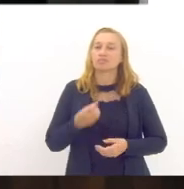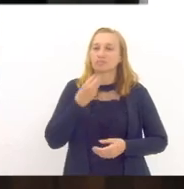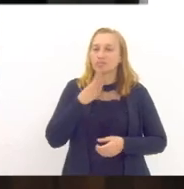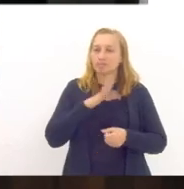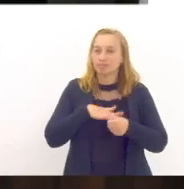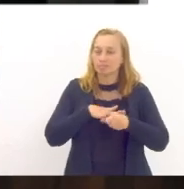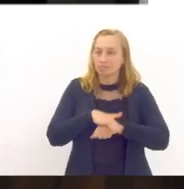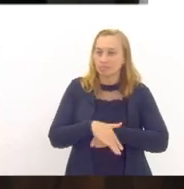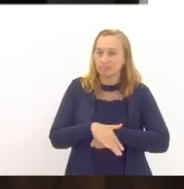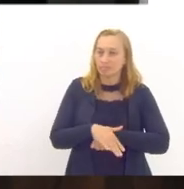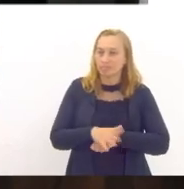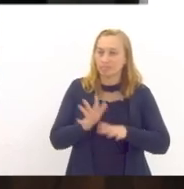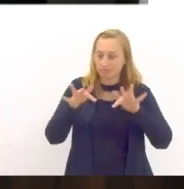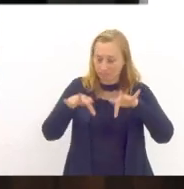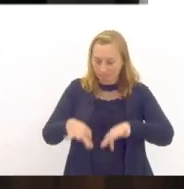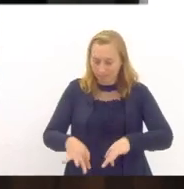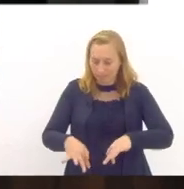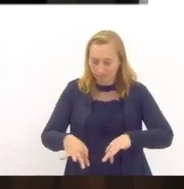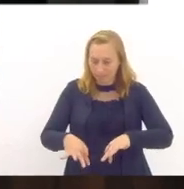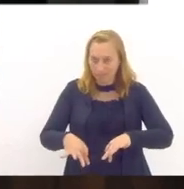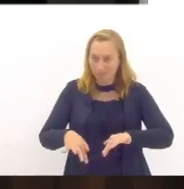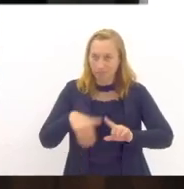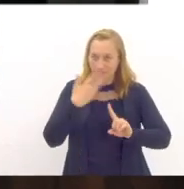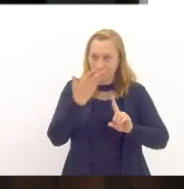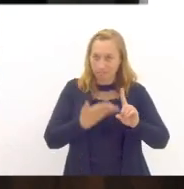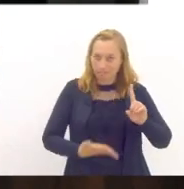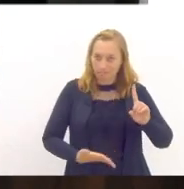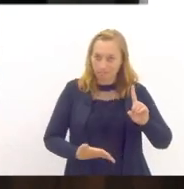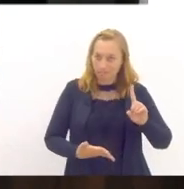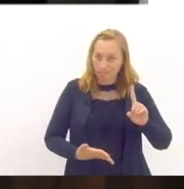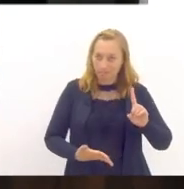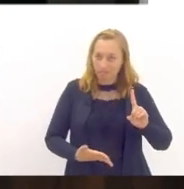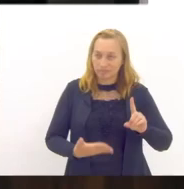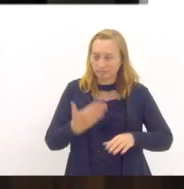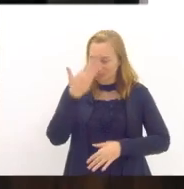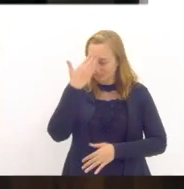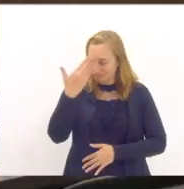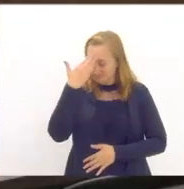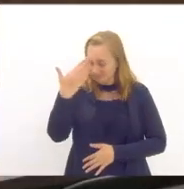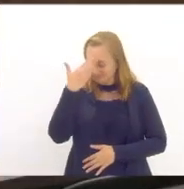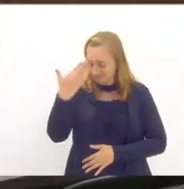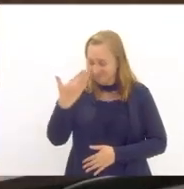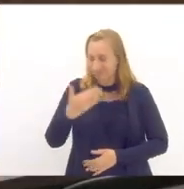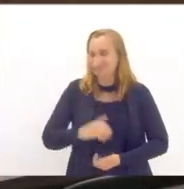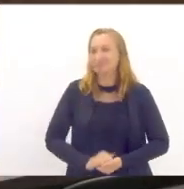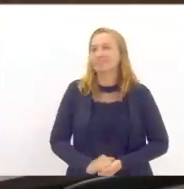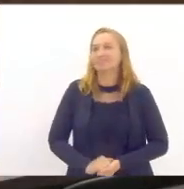noite e declaro encerrada essa sessão. Muito, muito obrigado.